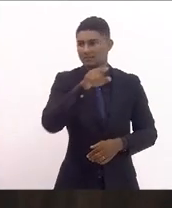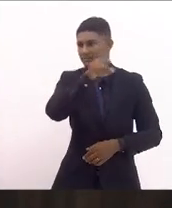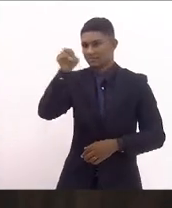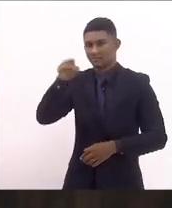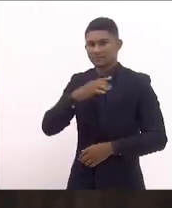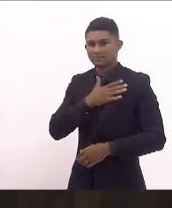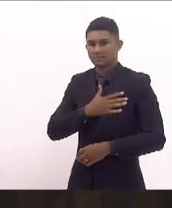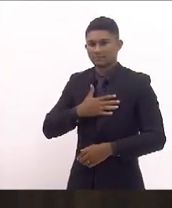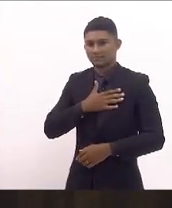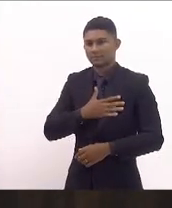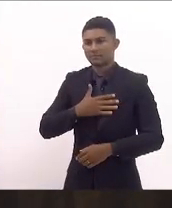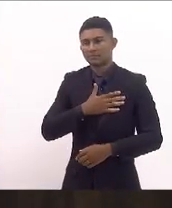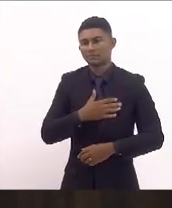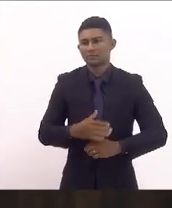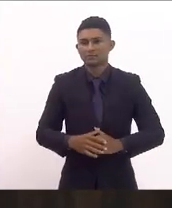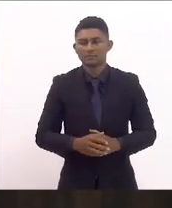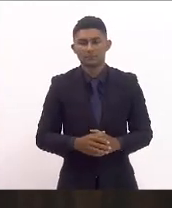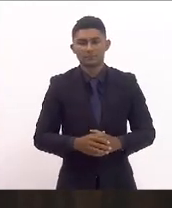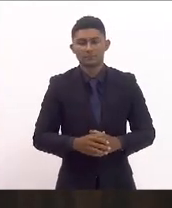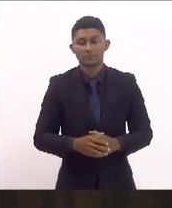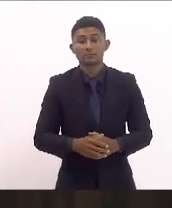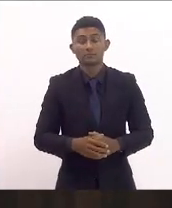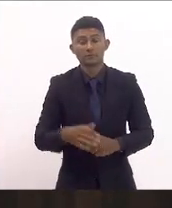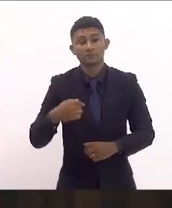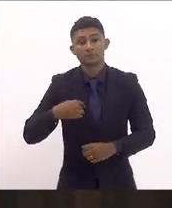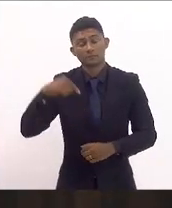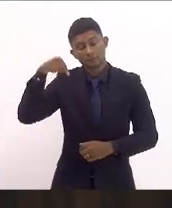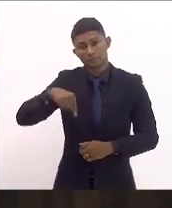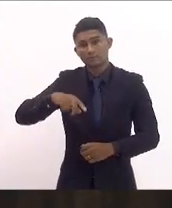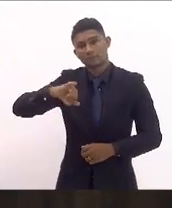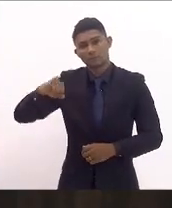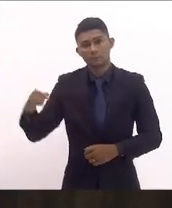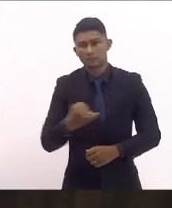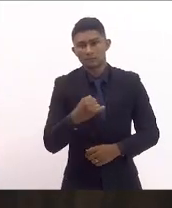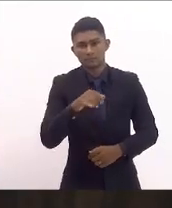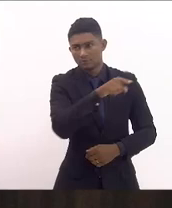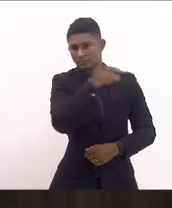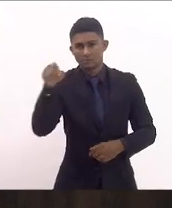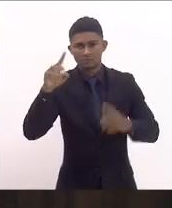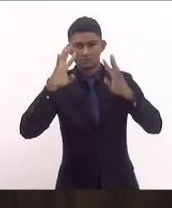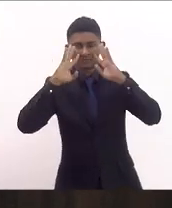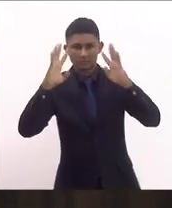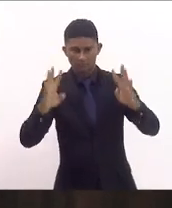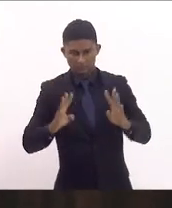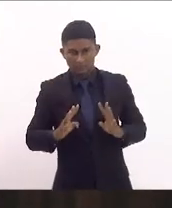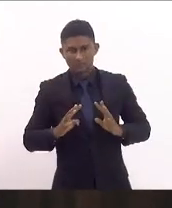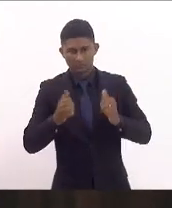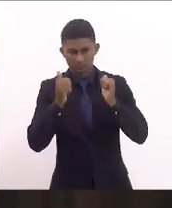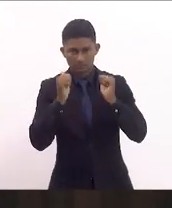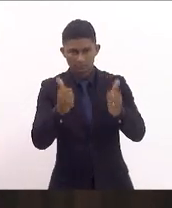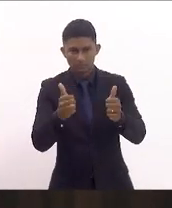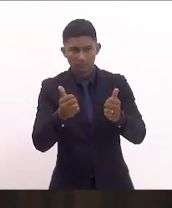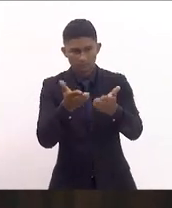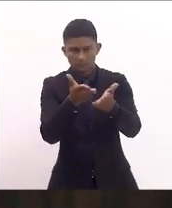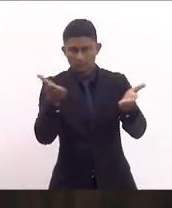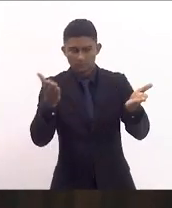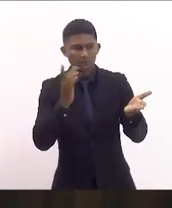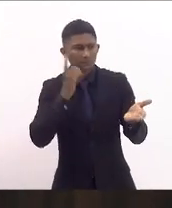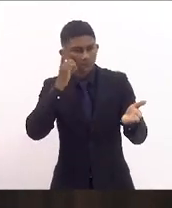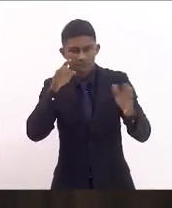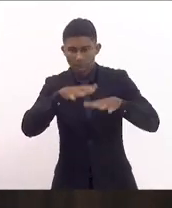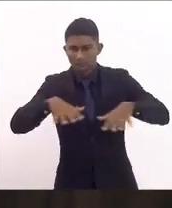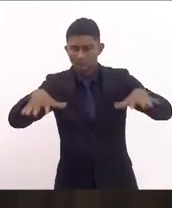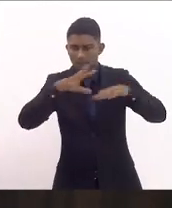e eu vou aproveitar aqui que atenção está voltada aqui para Presidente Se eu te falar mental de